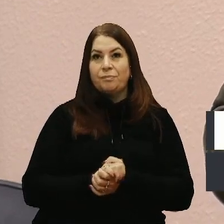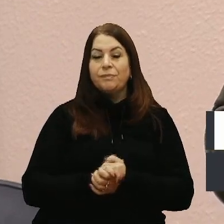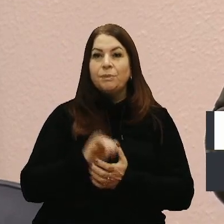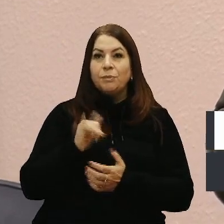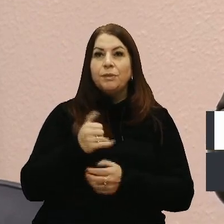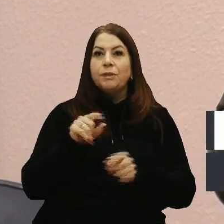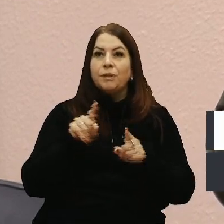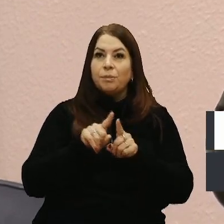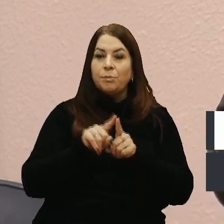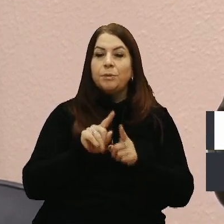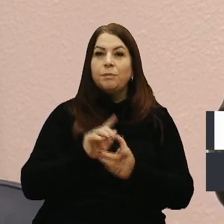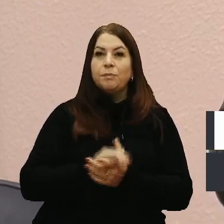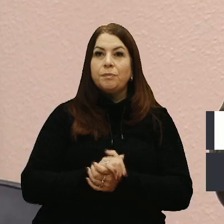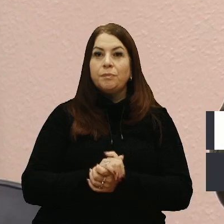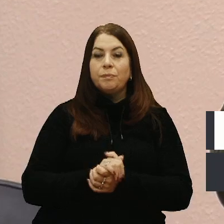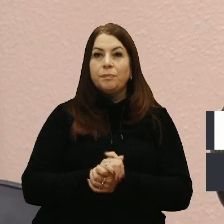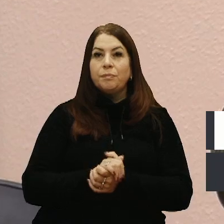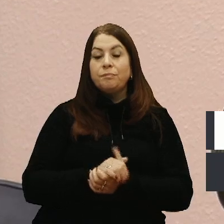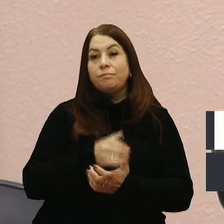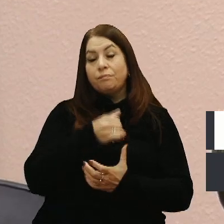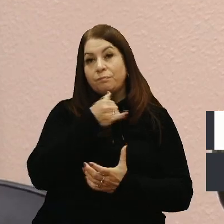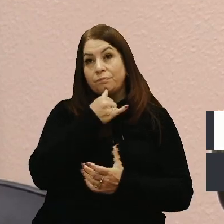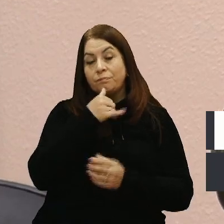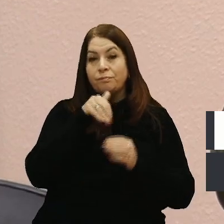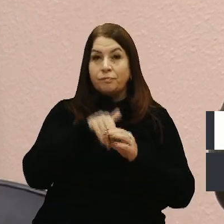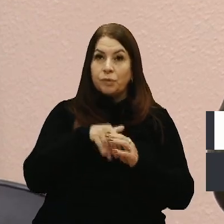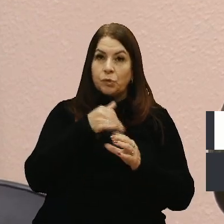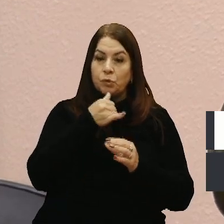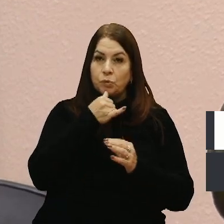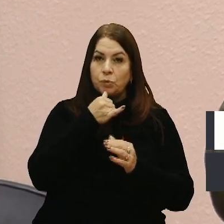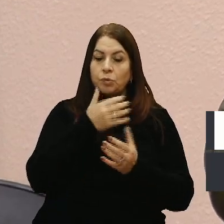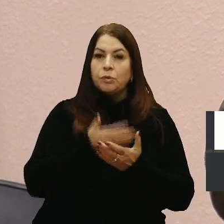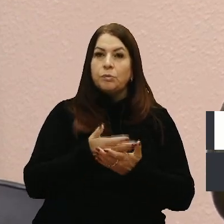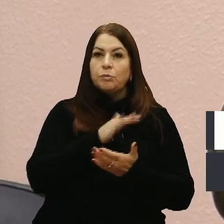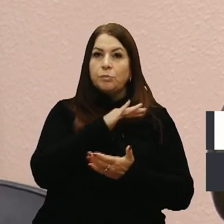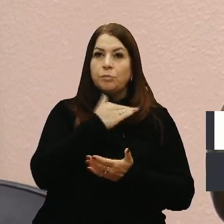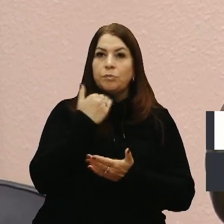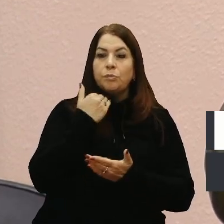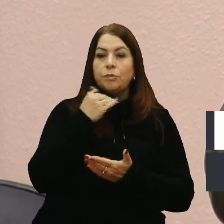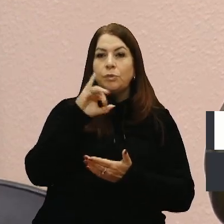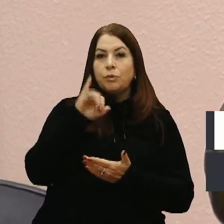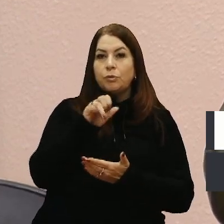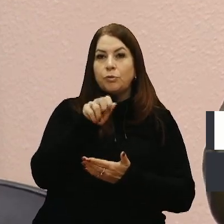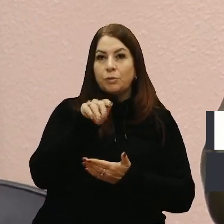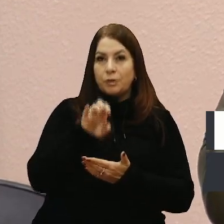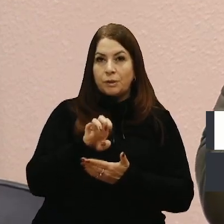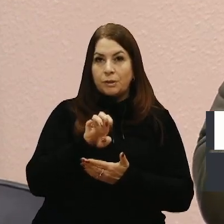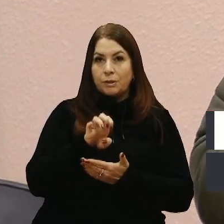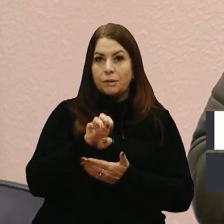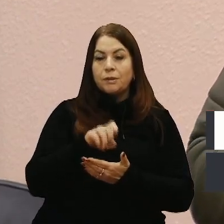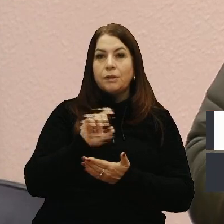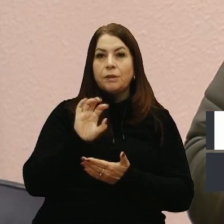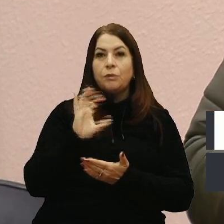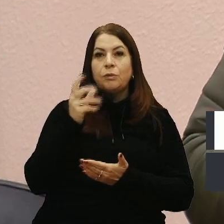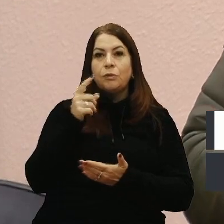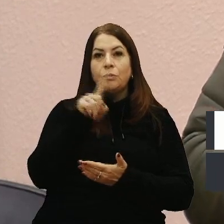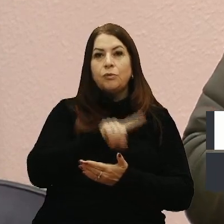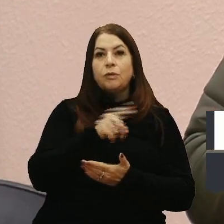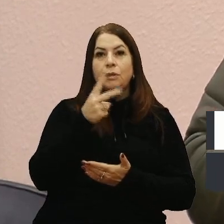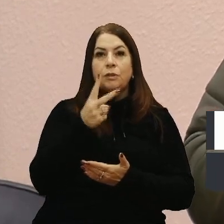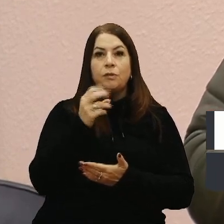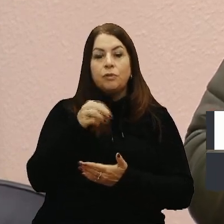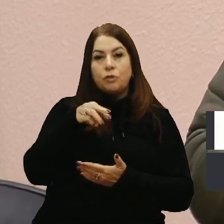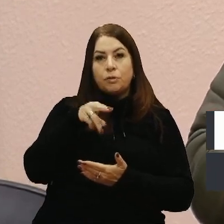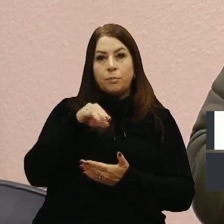aproveitar também, quero fazer, infelizmente, um voto de pesar pelo falecimento de José Marcos Melo, ocorrido no dia 20 de maio,